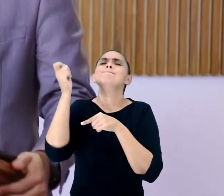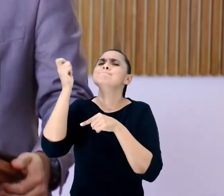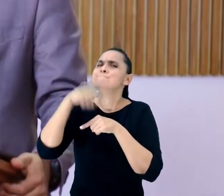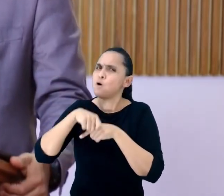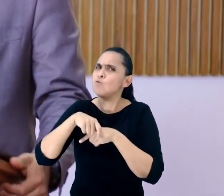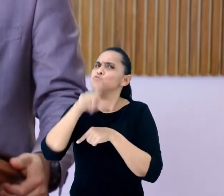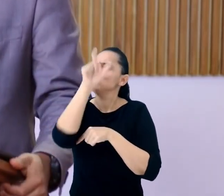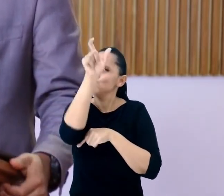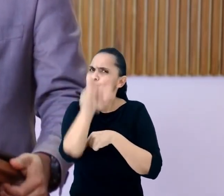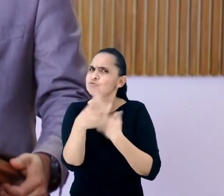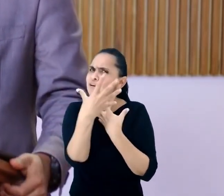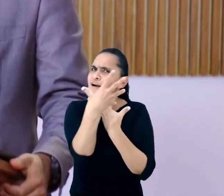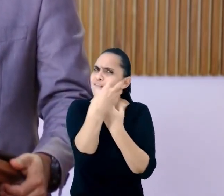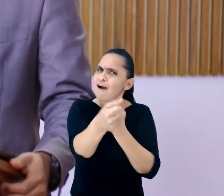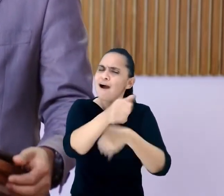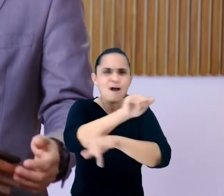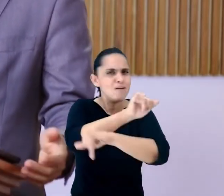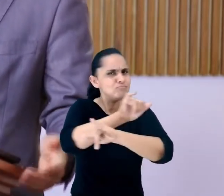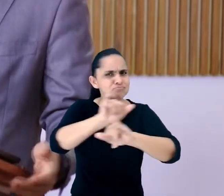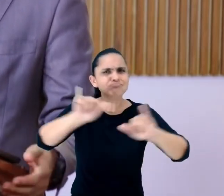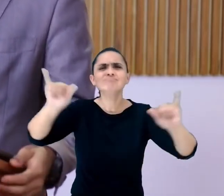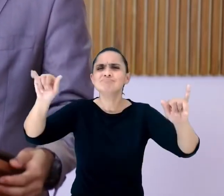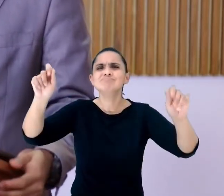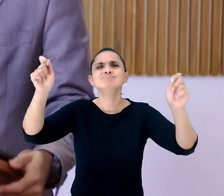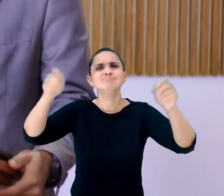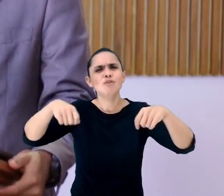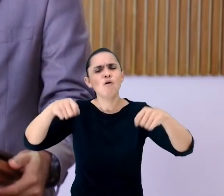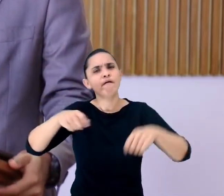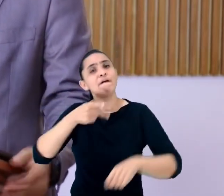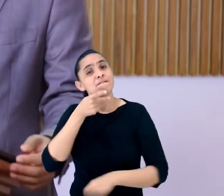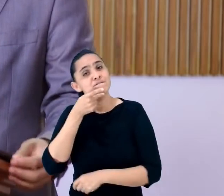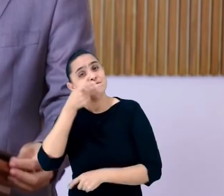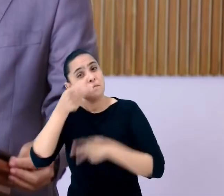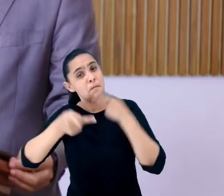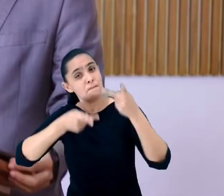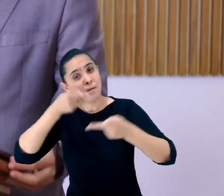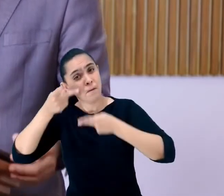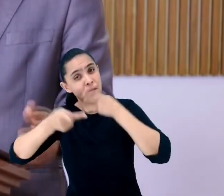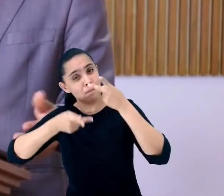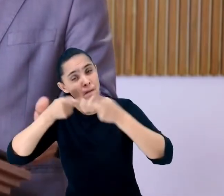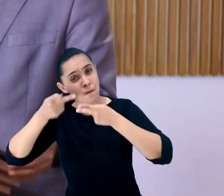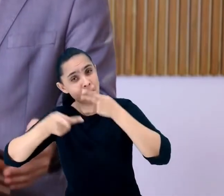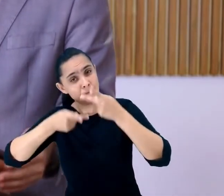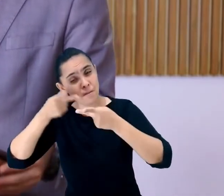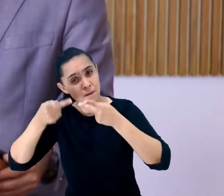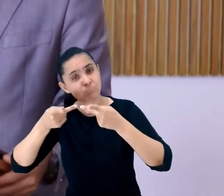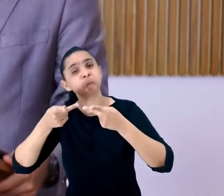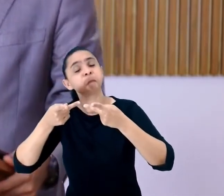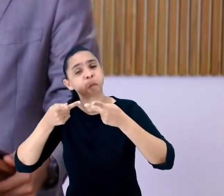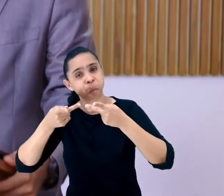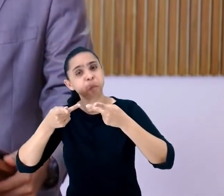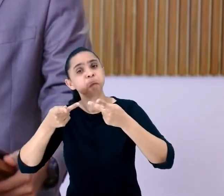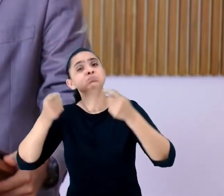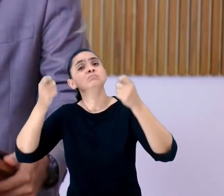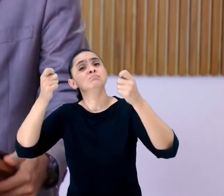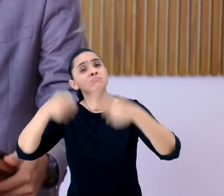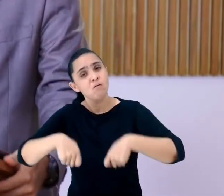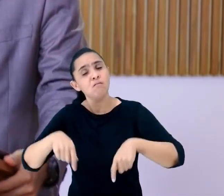você, de forma verbal, pode ser também transmitida por você